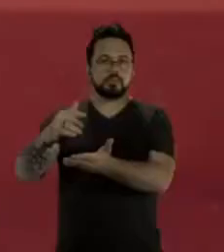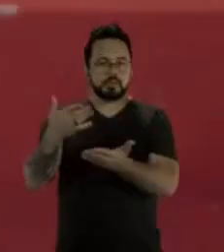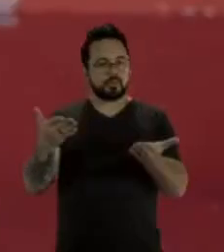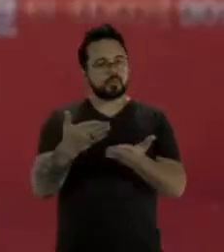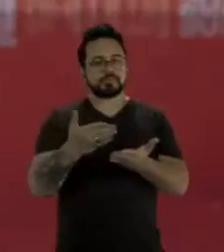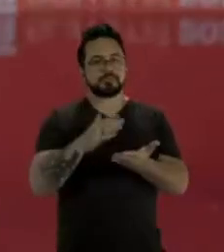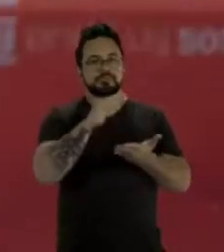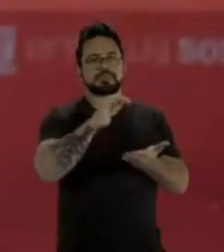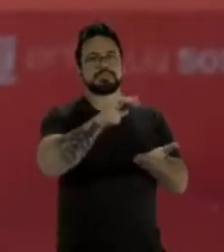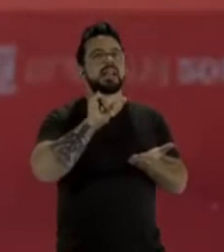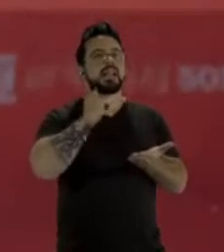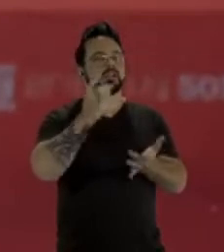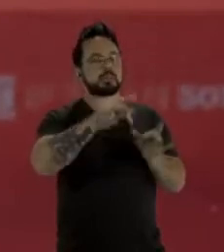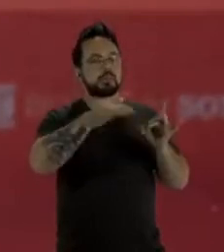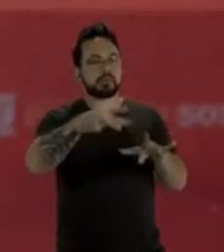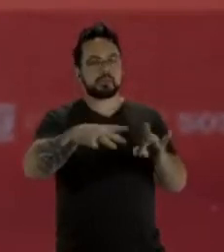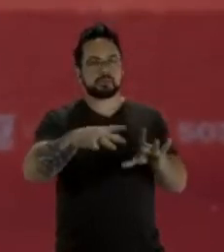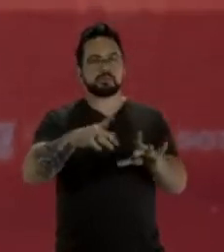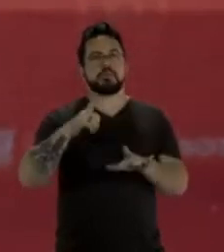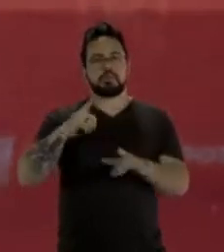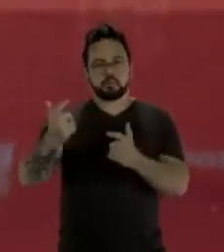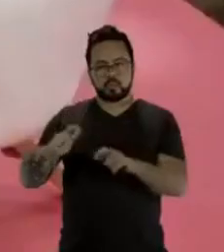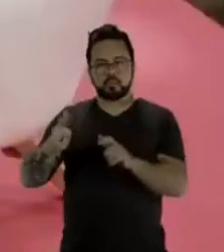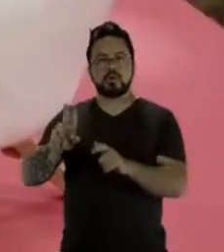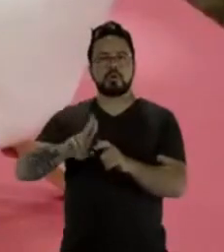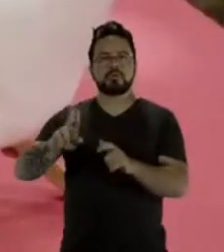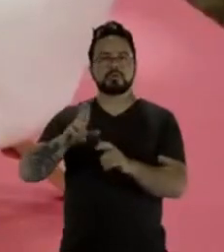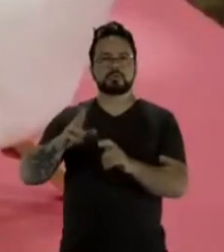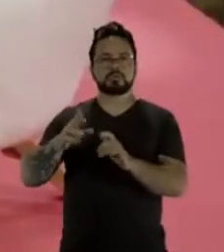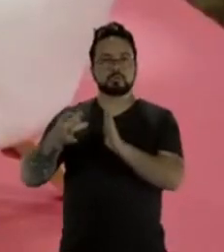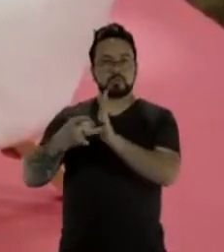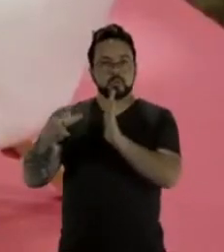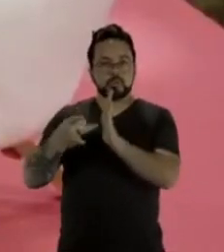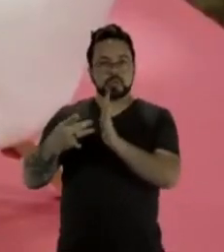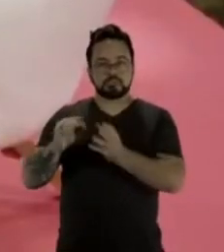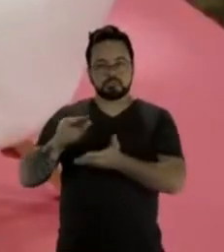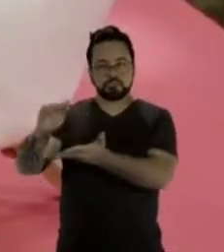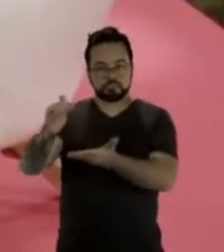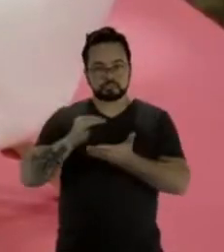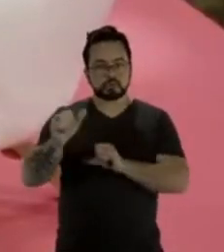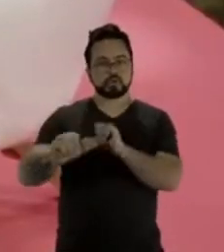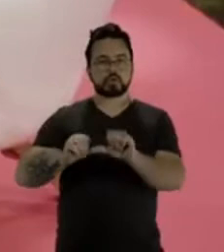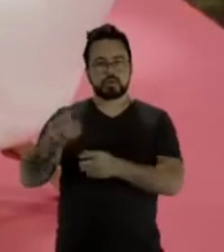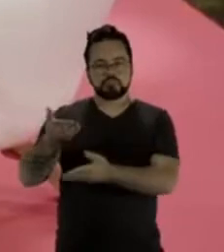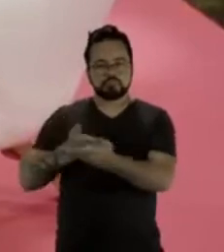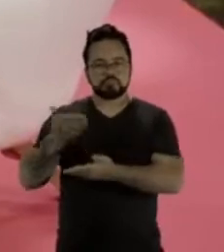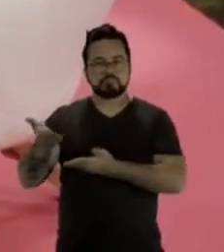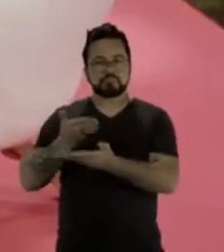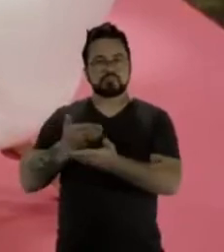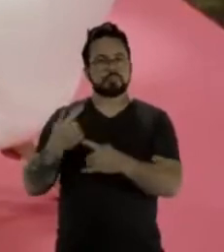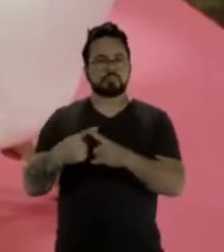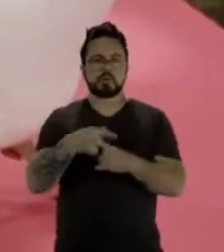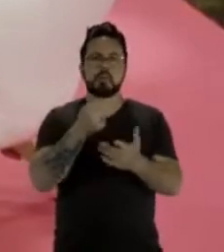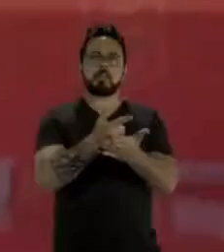Então, vários lugares estão readerindo a essa forma, que é meio óbvio, se você for pensar bem, né? Para que eu vou